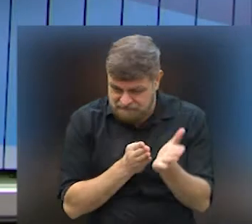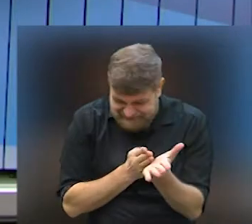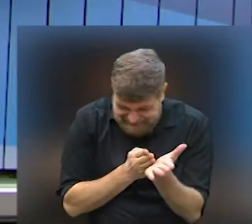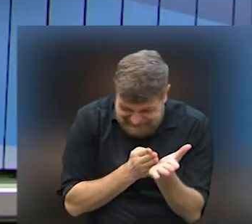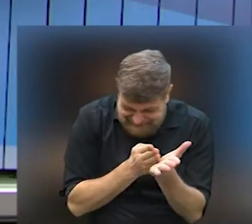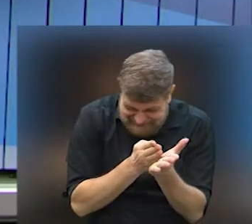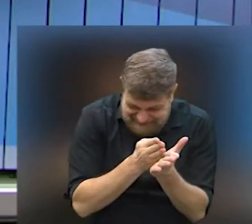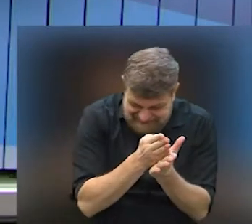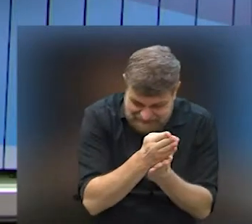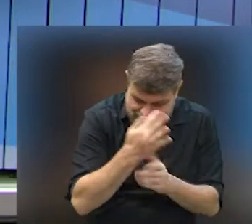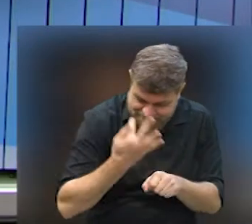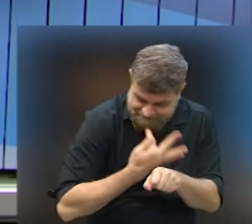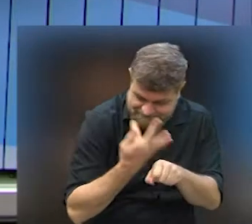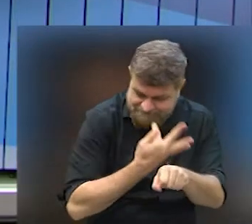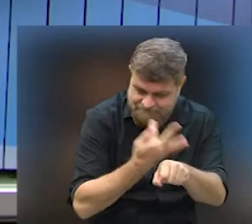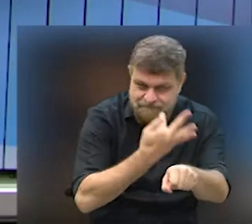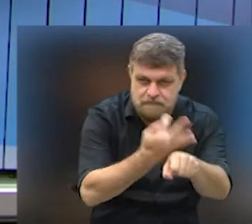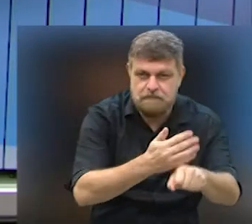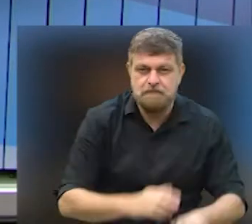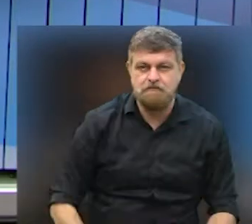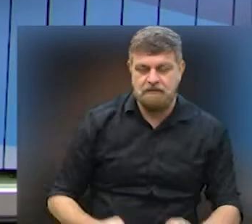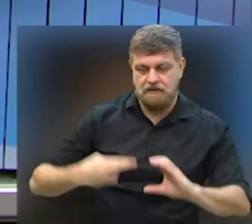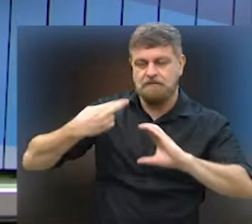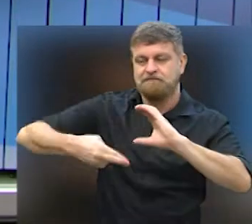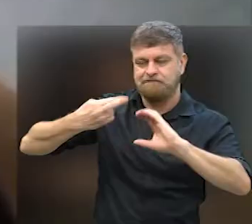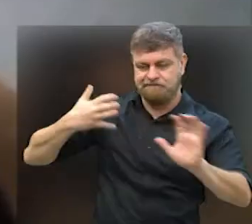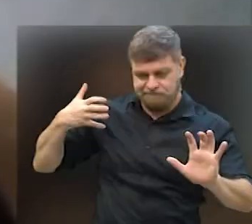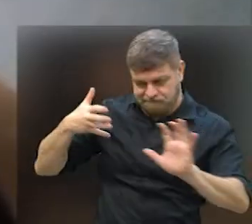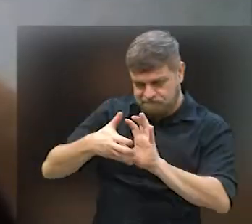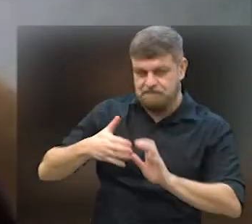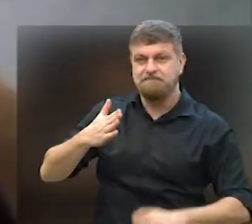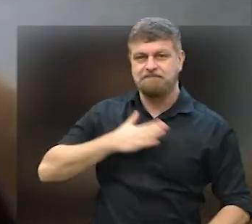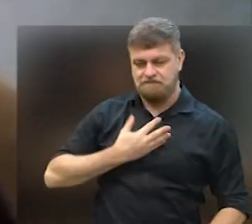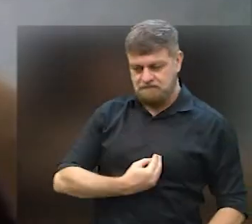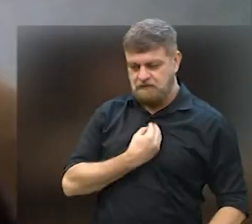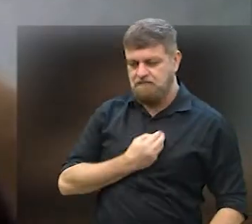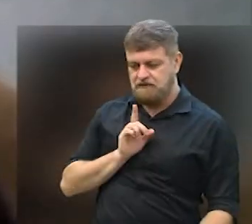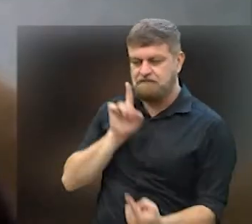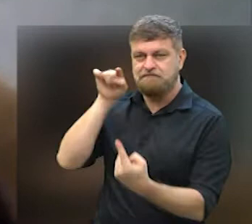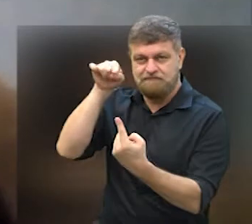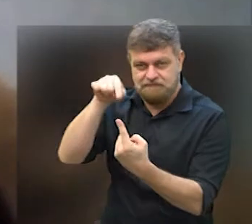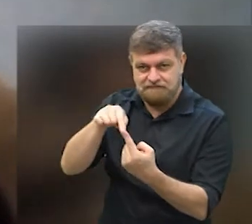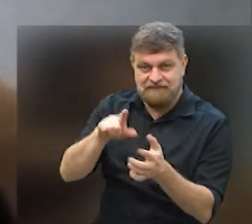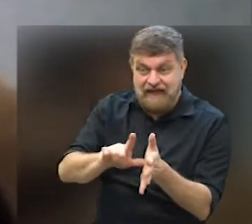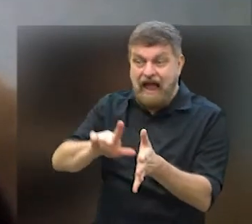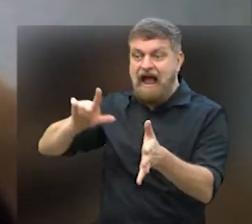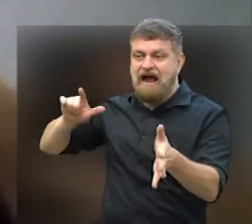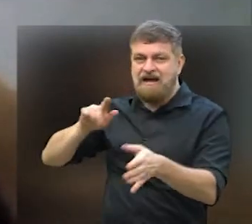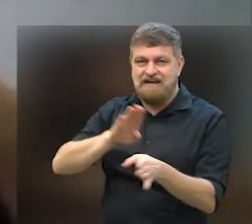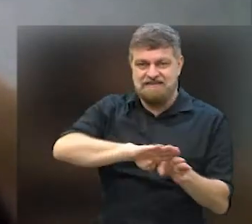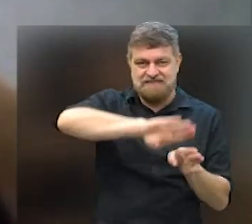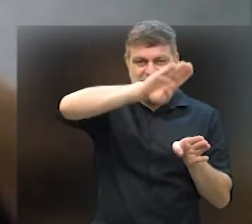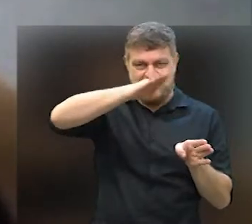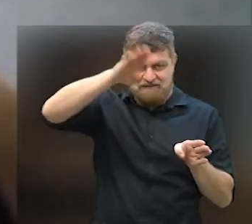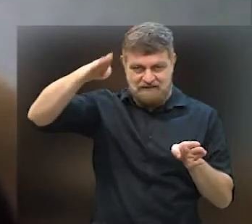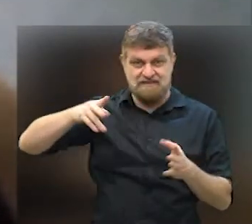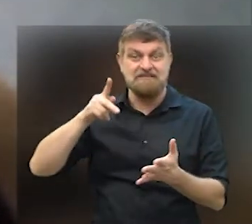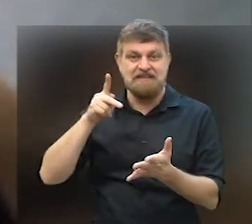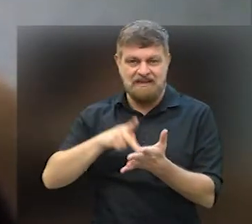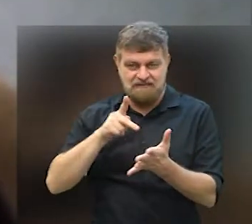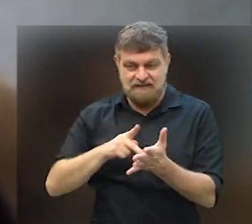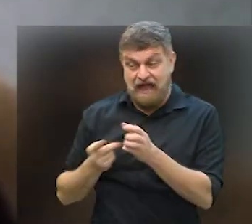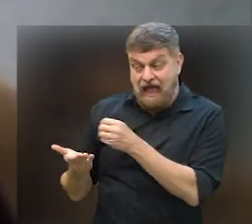até o final? A reciclagem continuou fazendo parte da minha jornada pré-Everest, realmente era